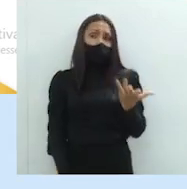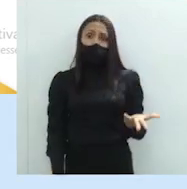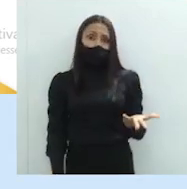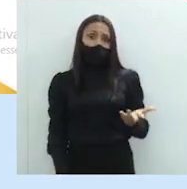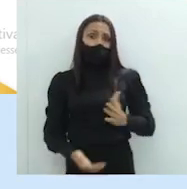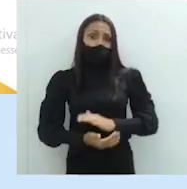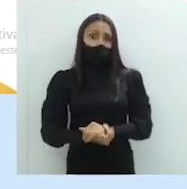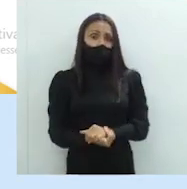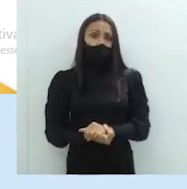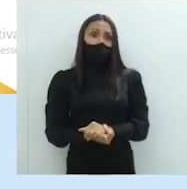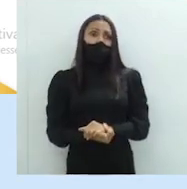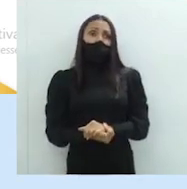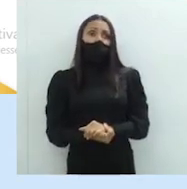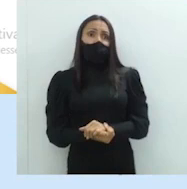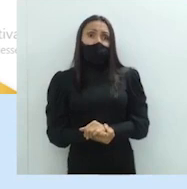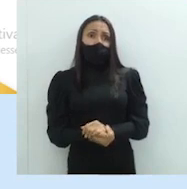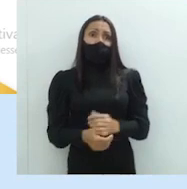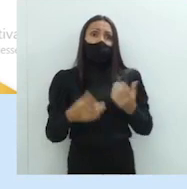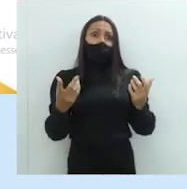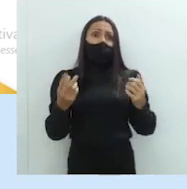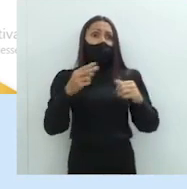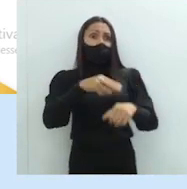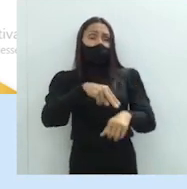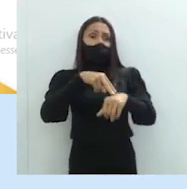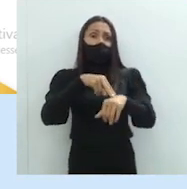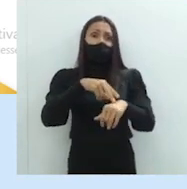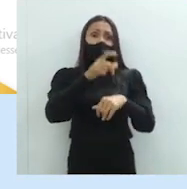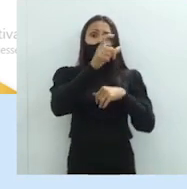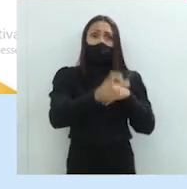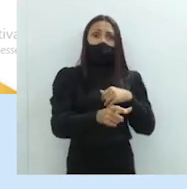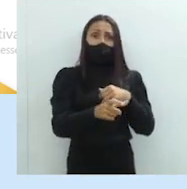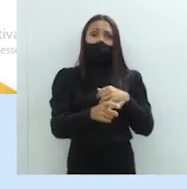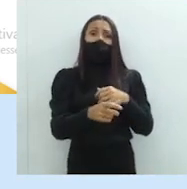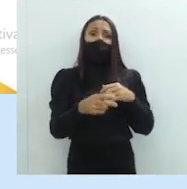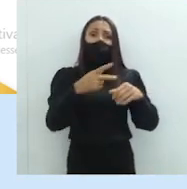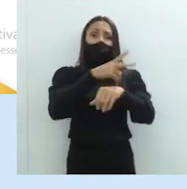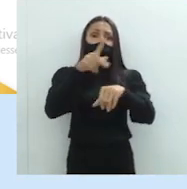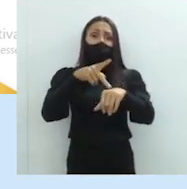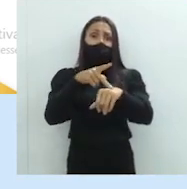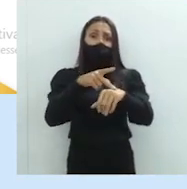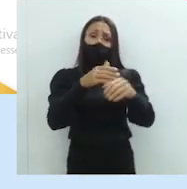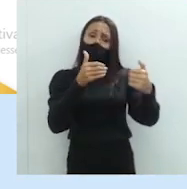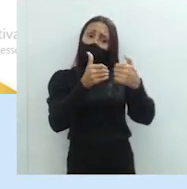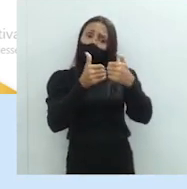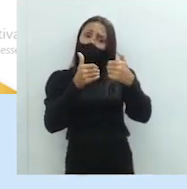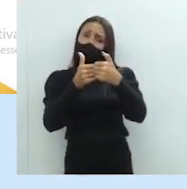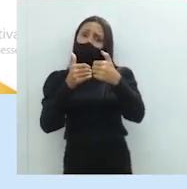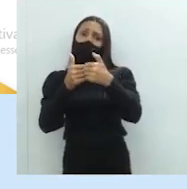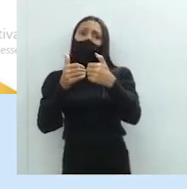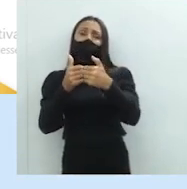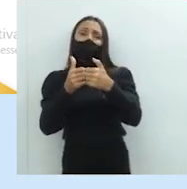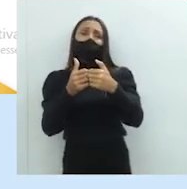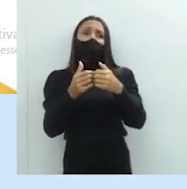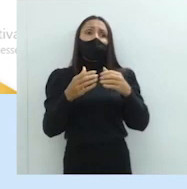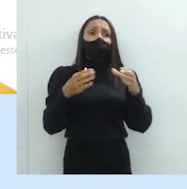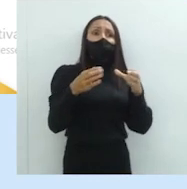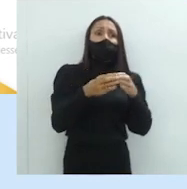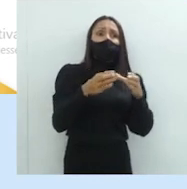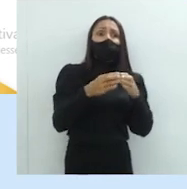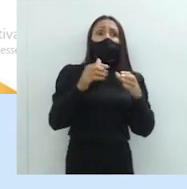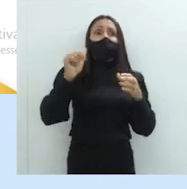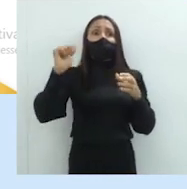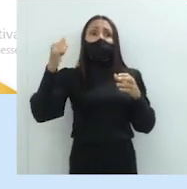a posse do ditador fez com que os países se aproximassem de um grupo rebelde